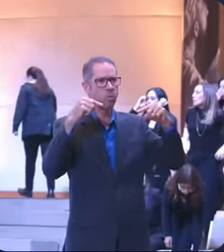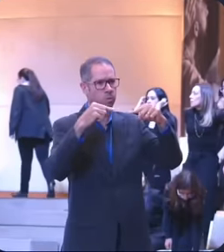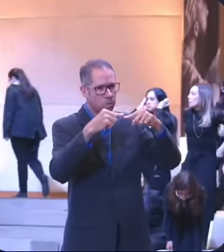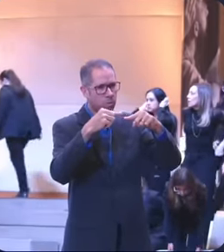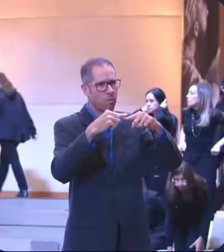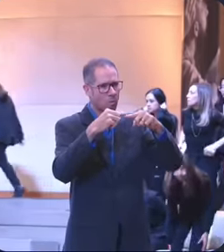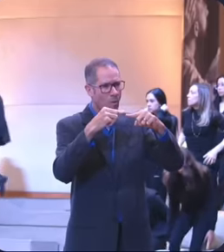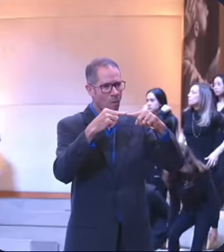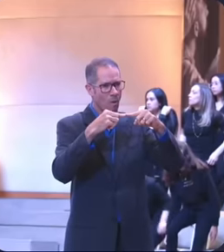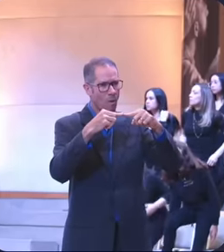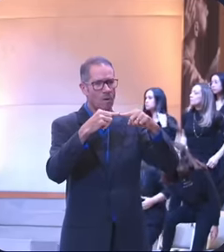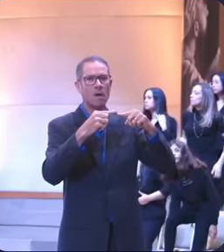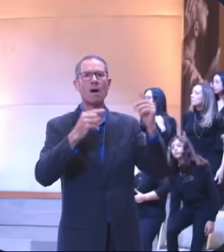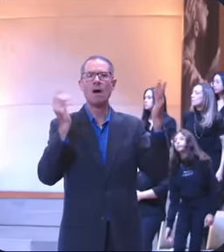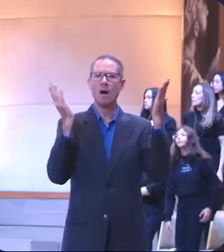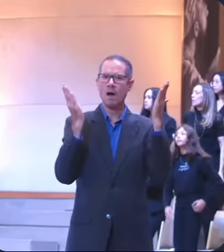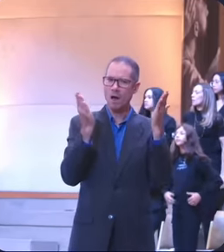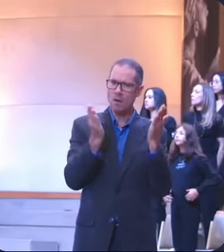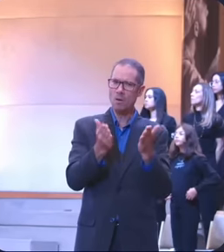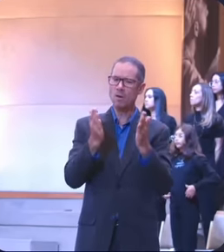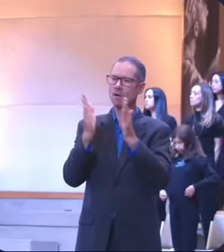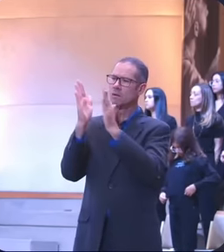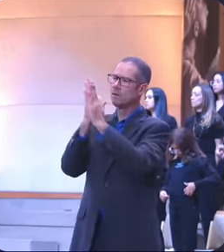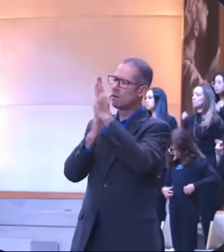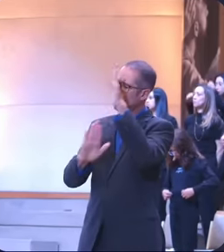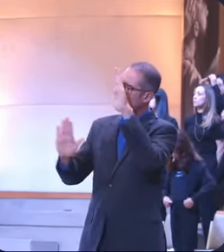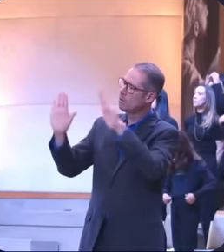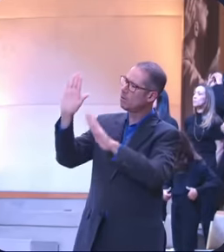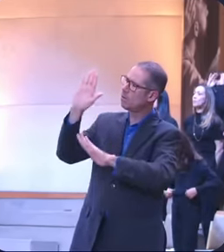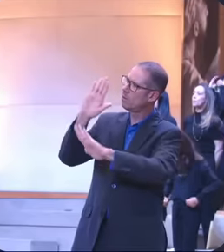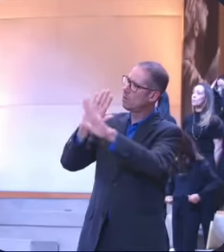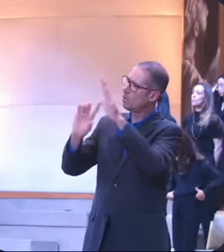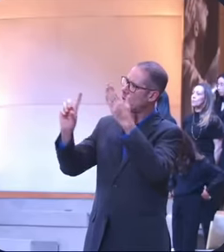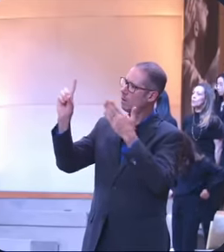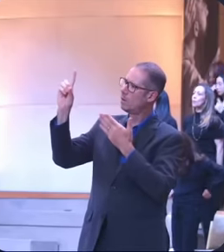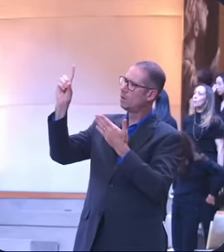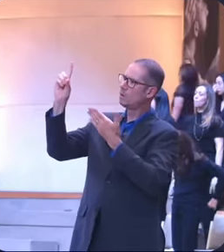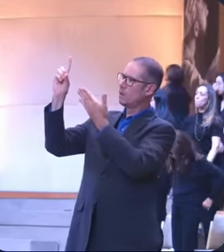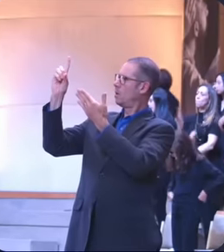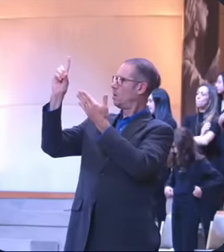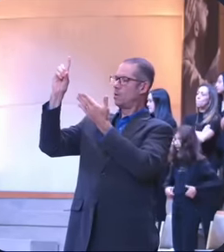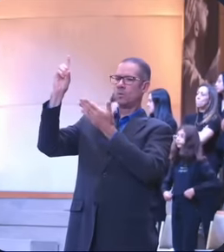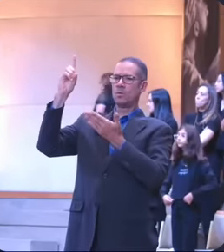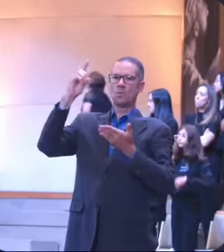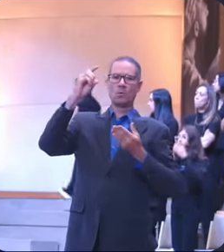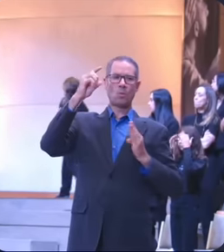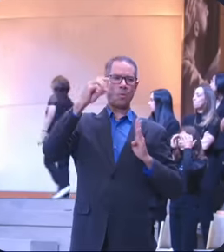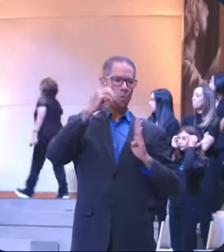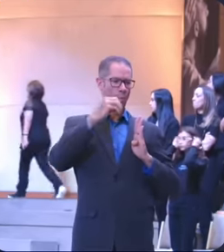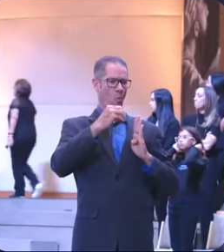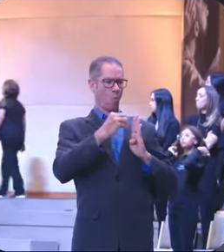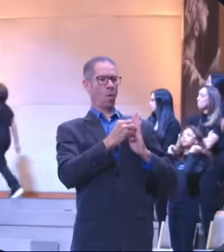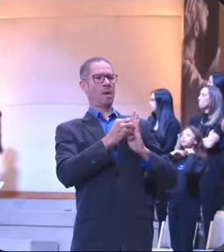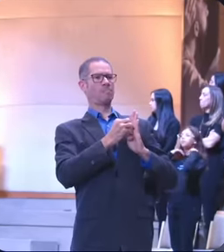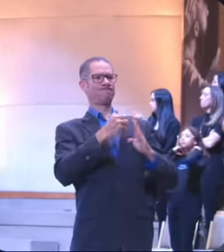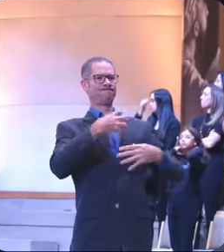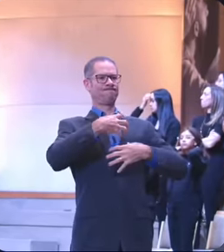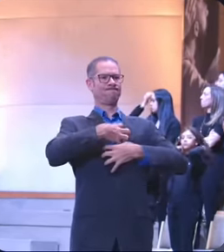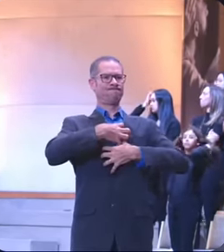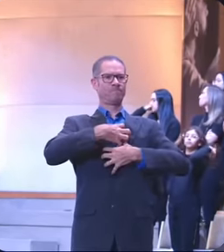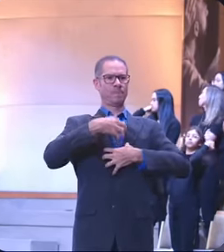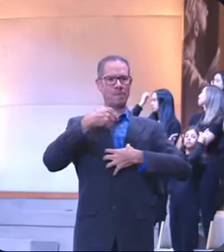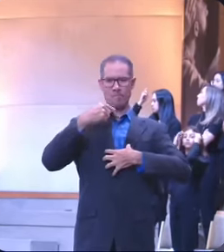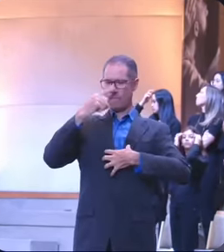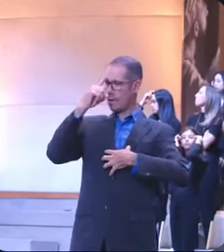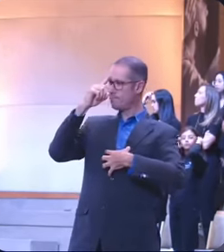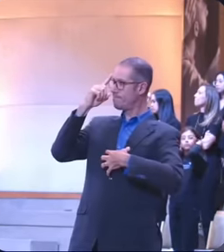isso? Então agora a gente vai adorar a Deus falando da bondade de Deus, e aquilo que Deus colocar no teu coração, vai e faz. Tudo